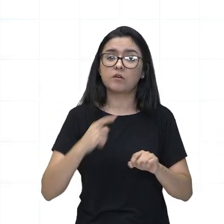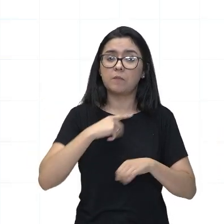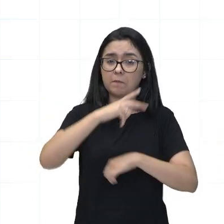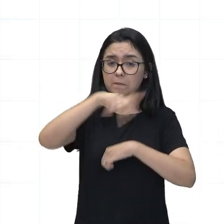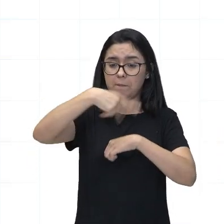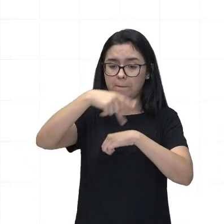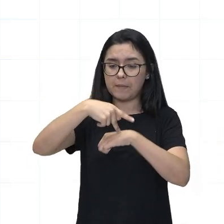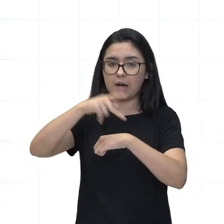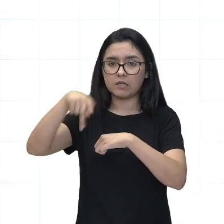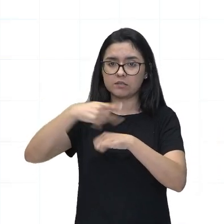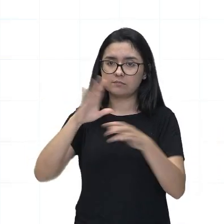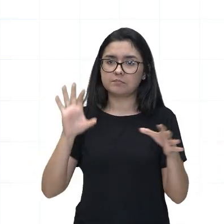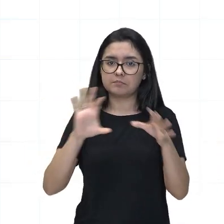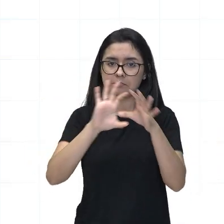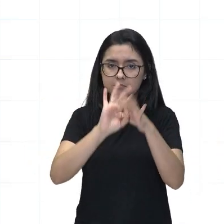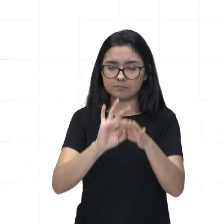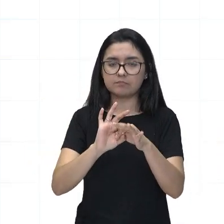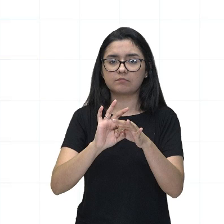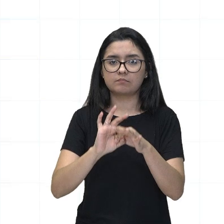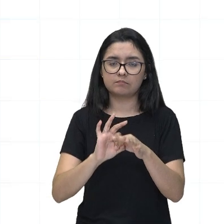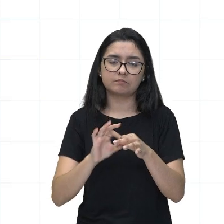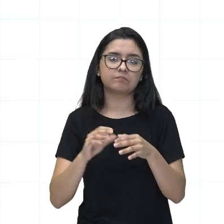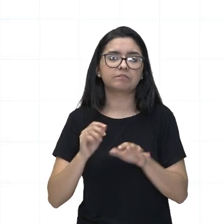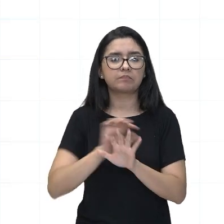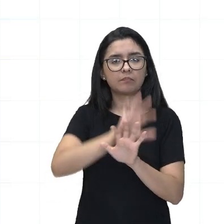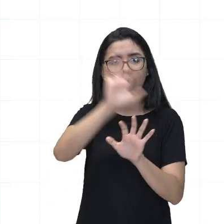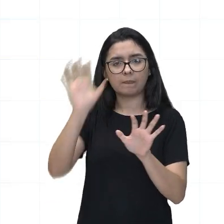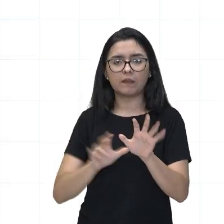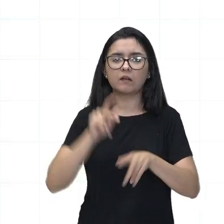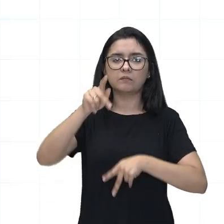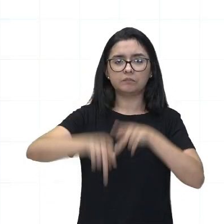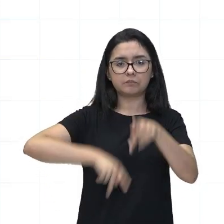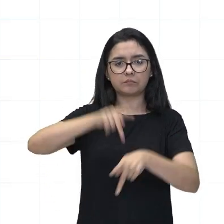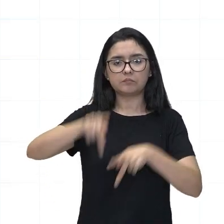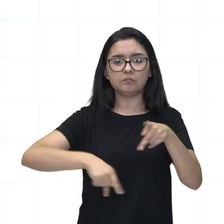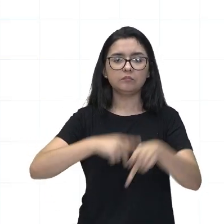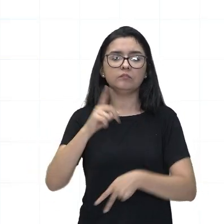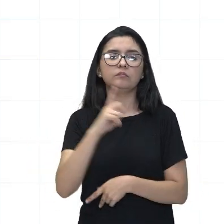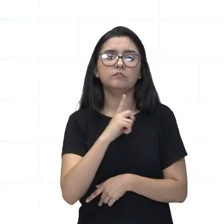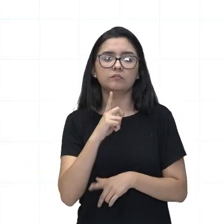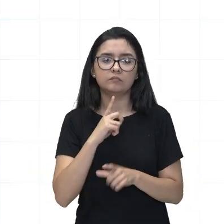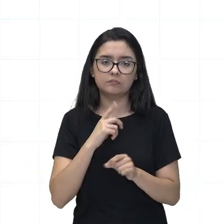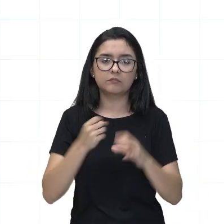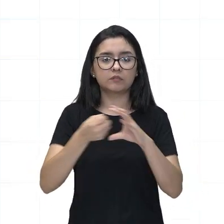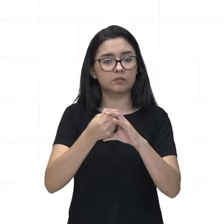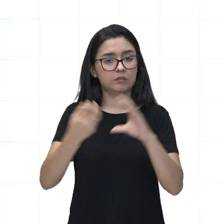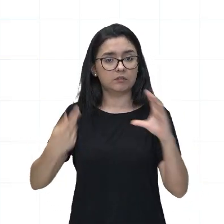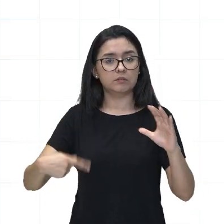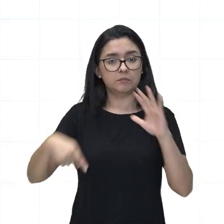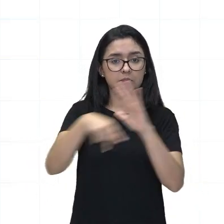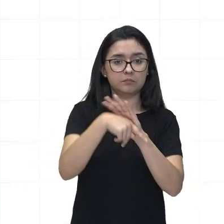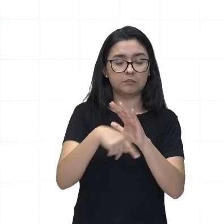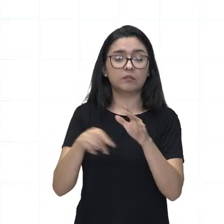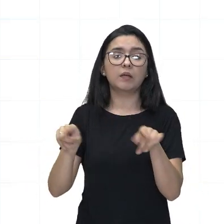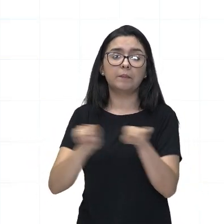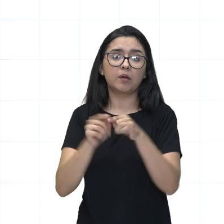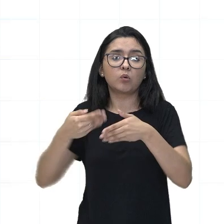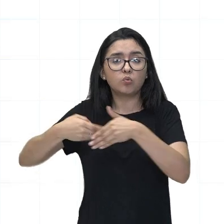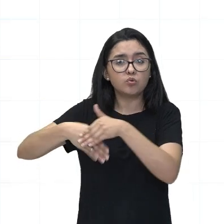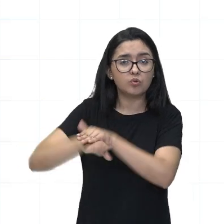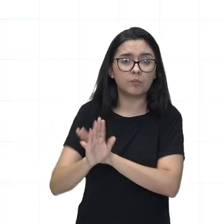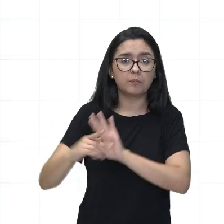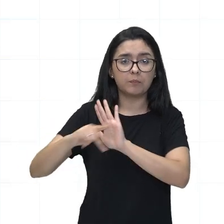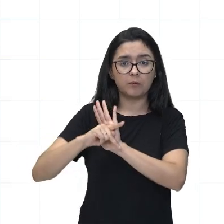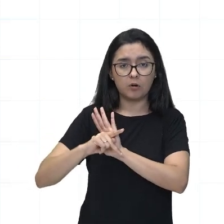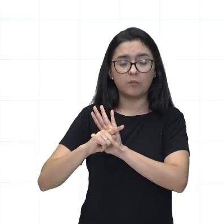que a acompanham. Dessa forma, suas populações possuem particularidades e costumes diferentes,